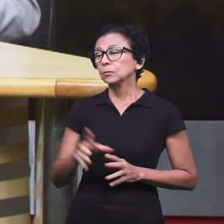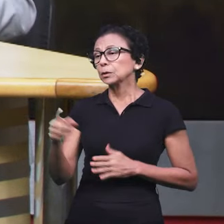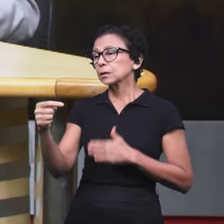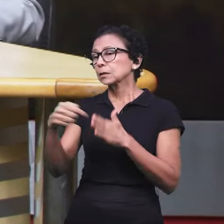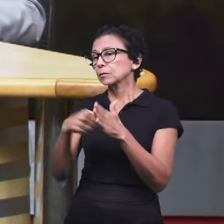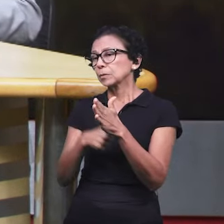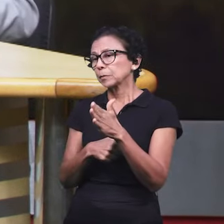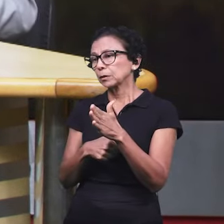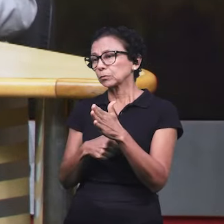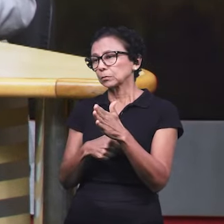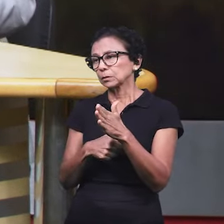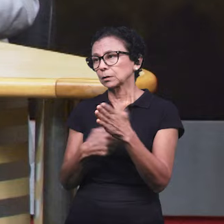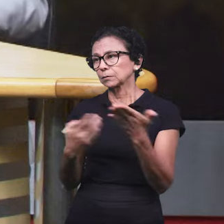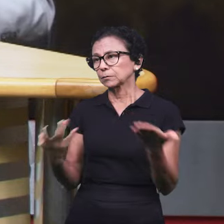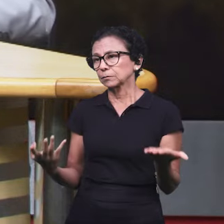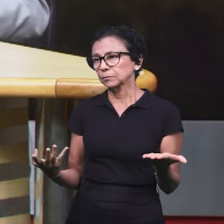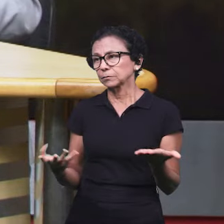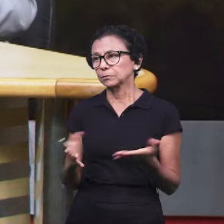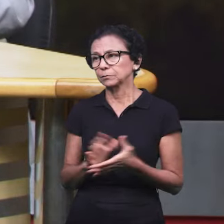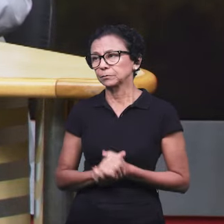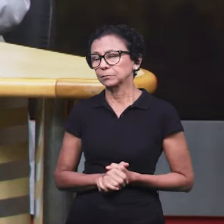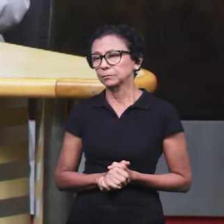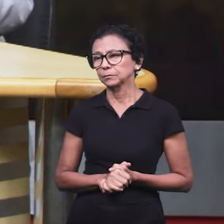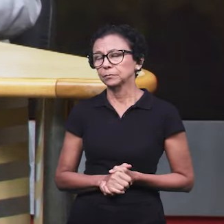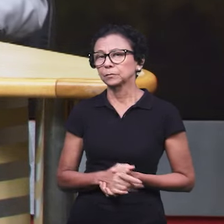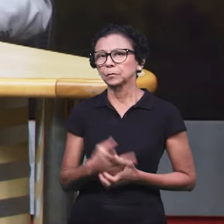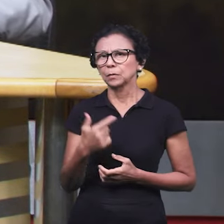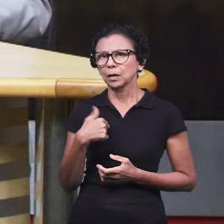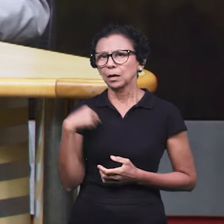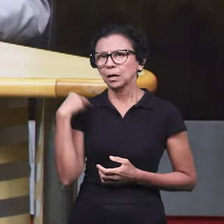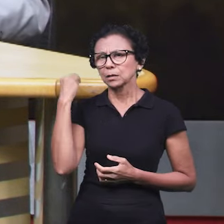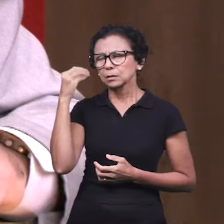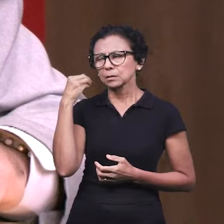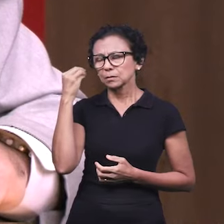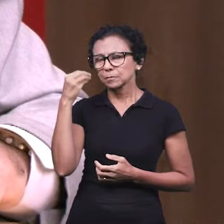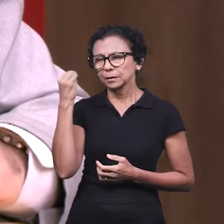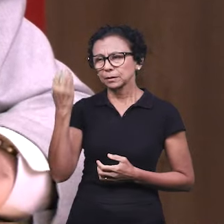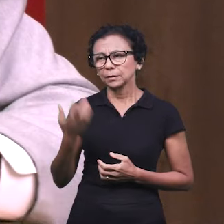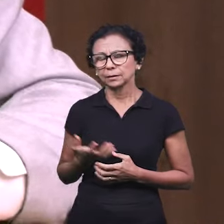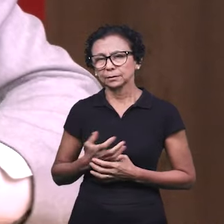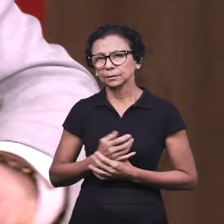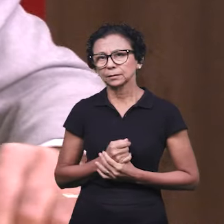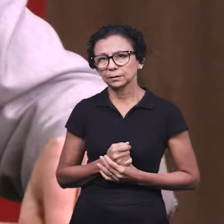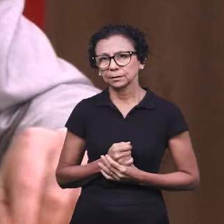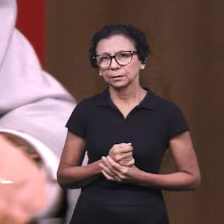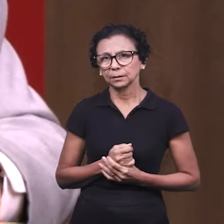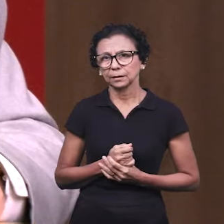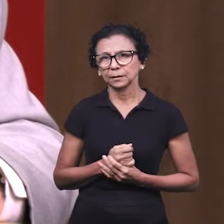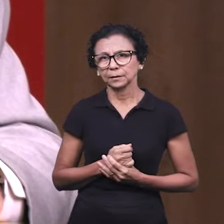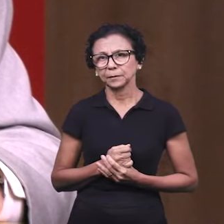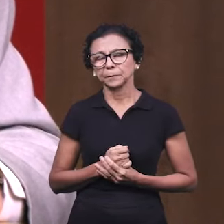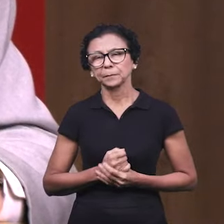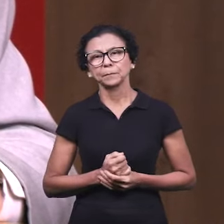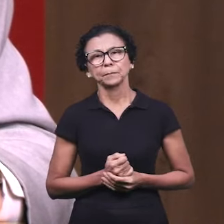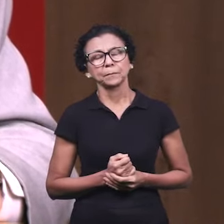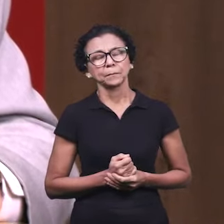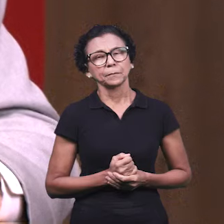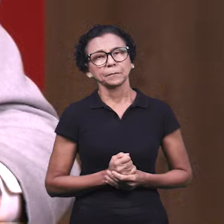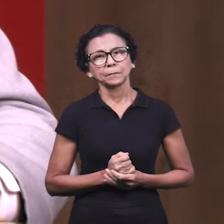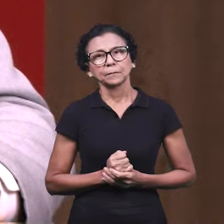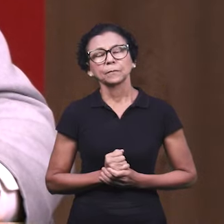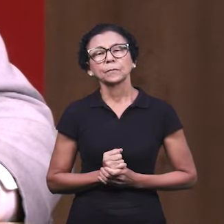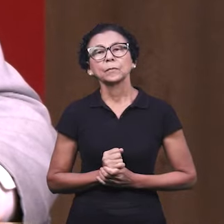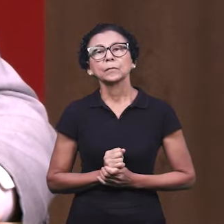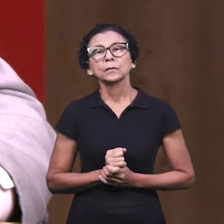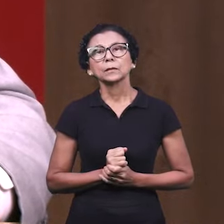há ninguém que queira melhor o melhor para você ninguém que queira mais o seu bem do que